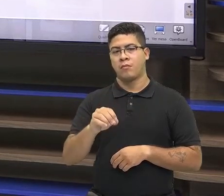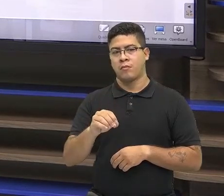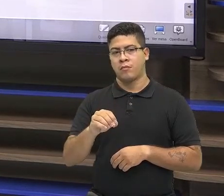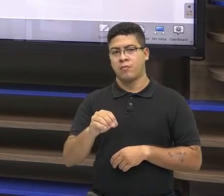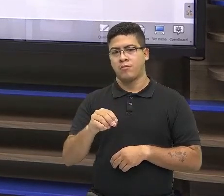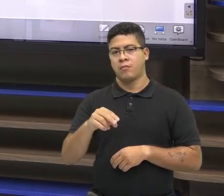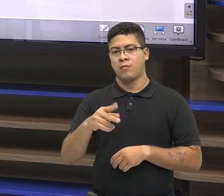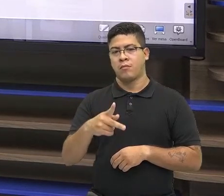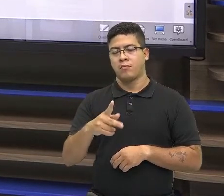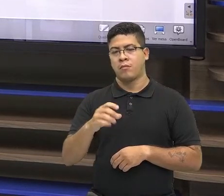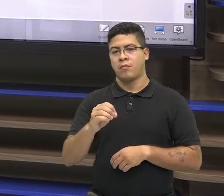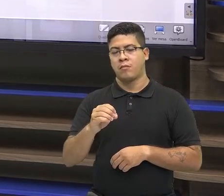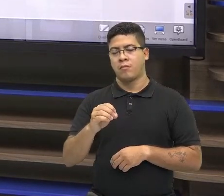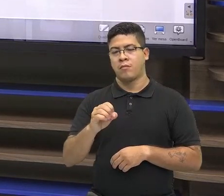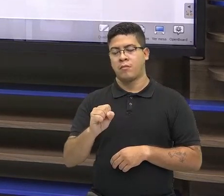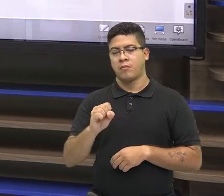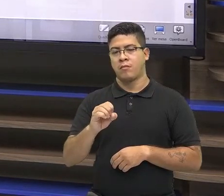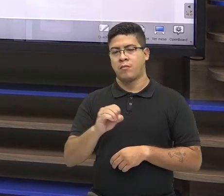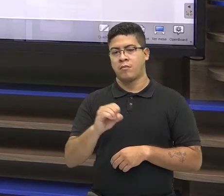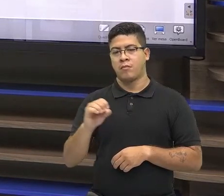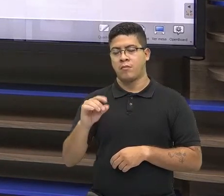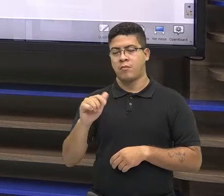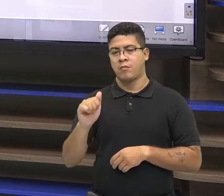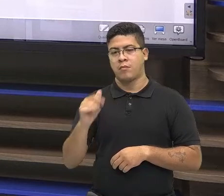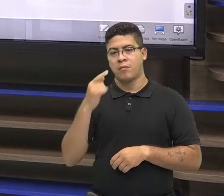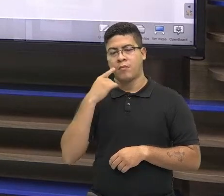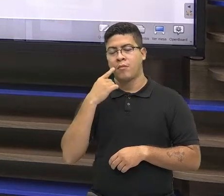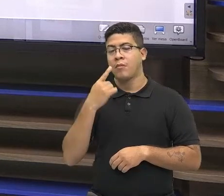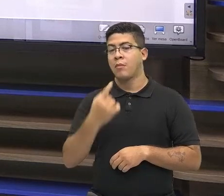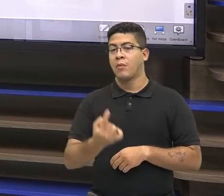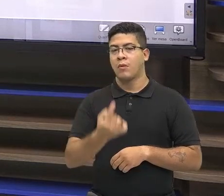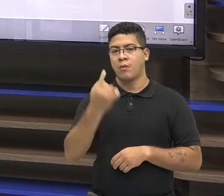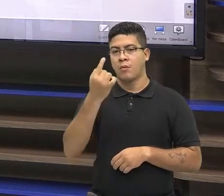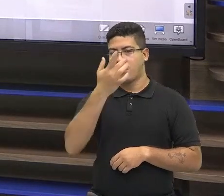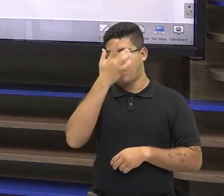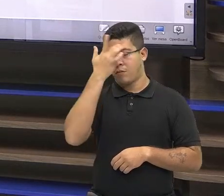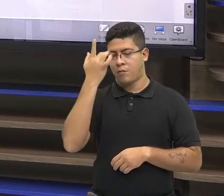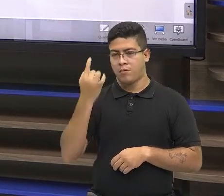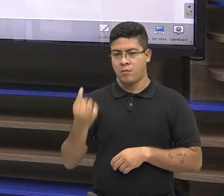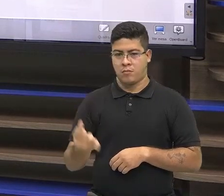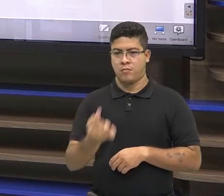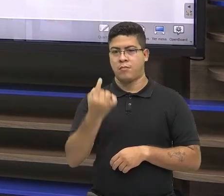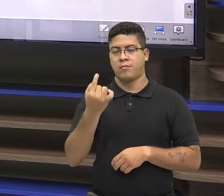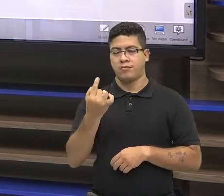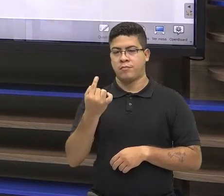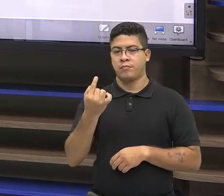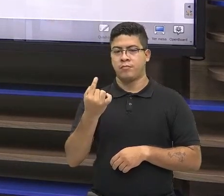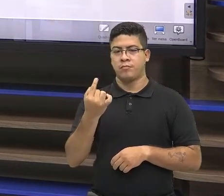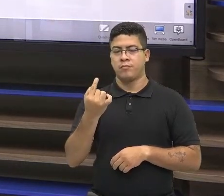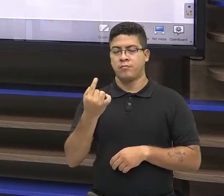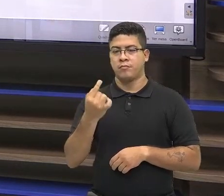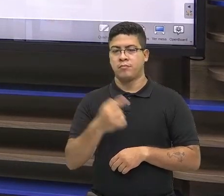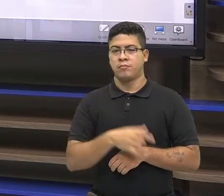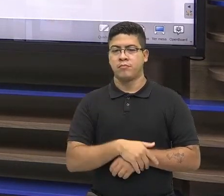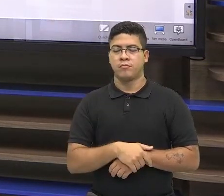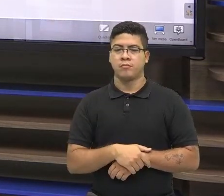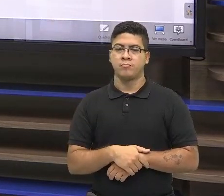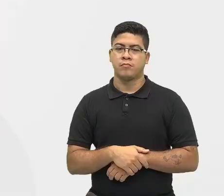Se pedir um representante do modernismo português, você vai dizer Fernando Pessoa. Se pedir só um,